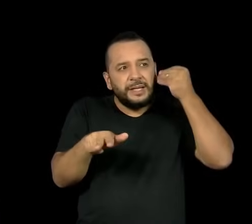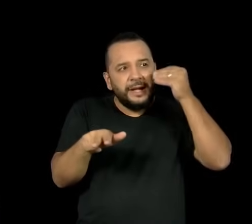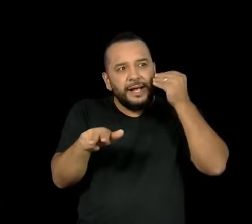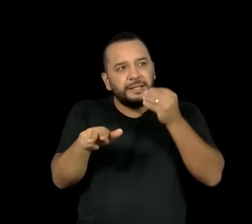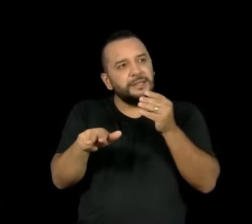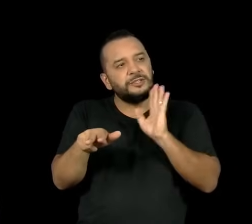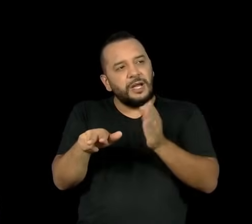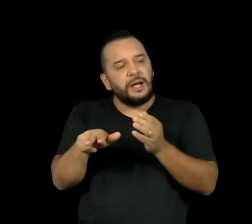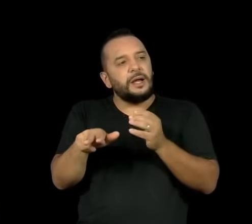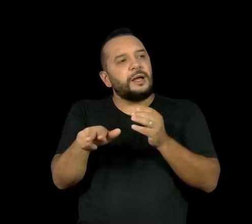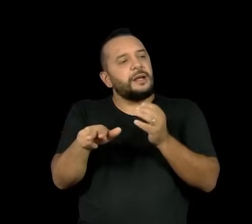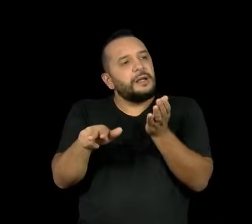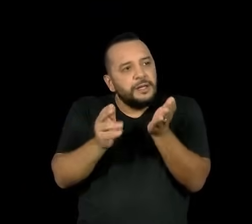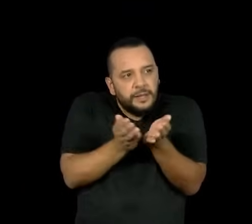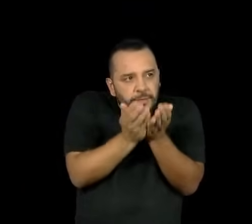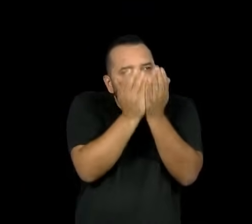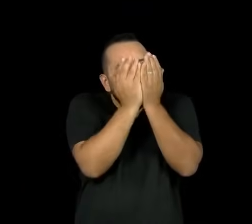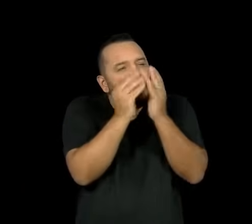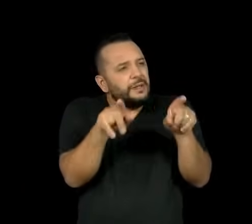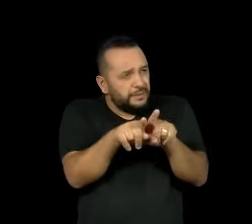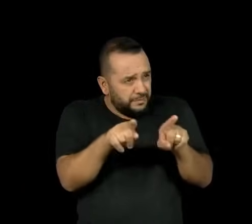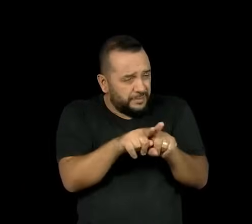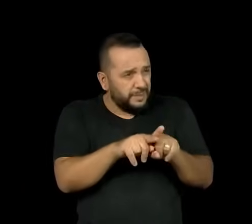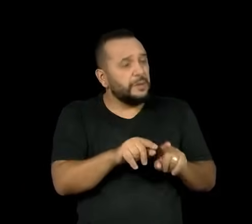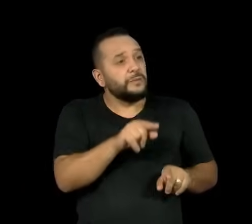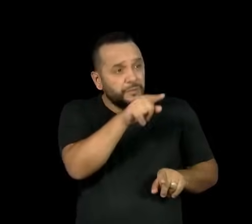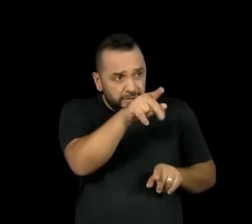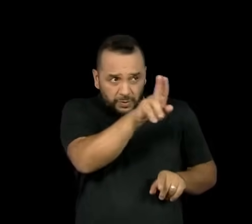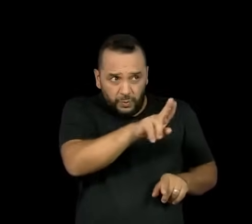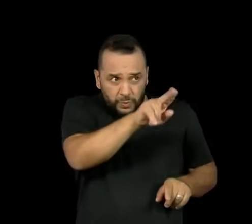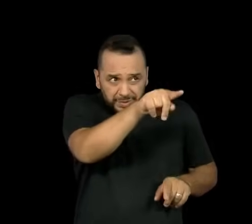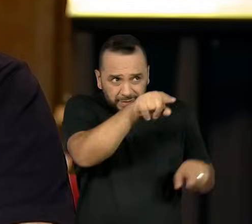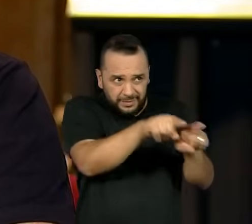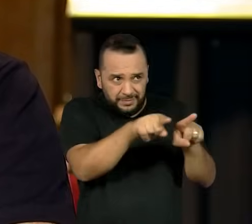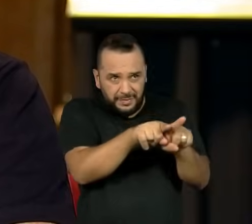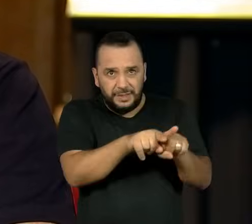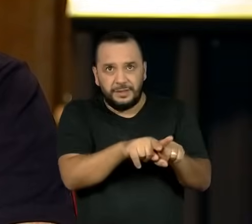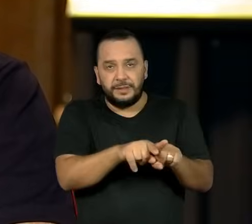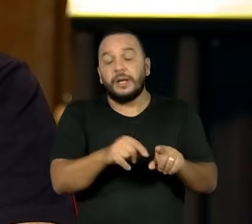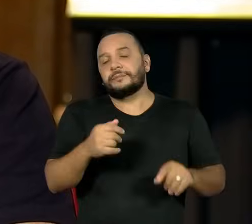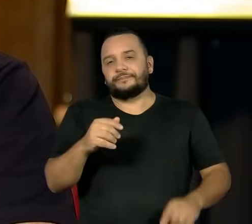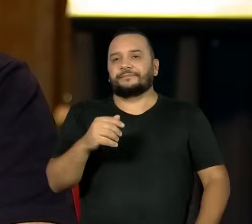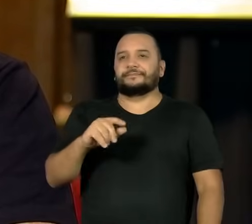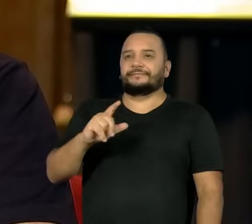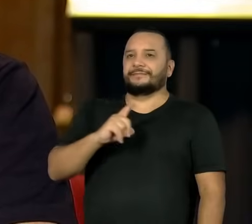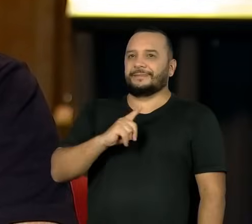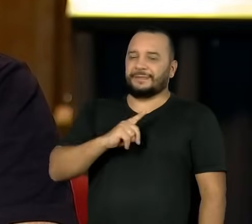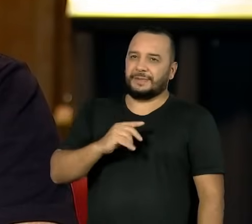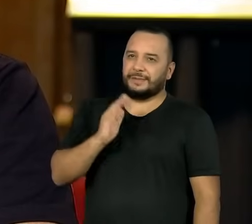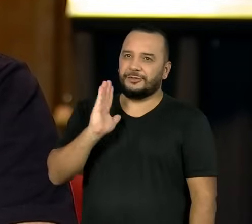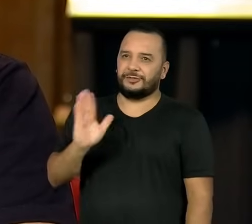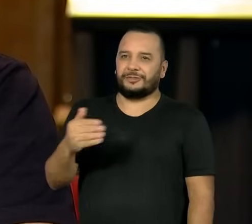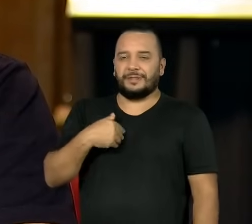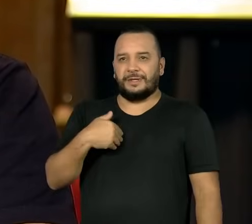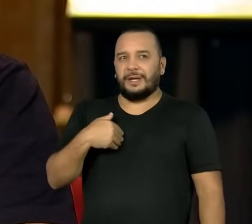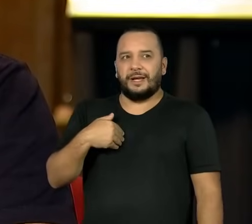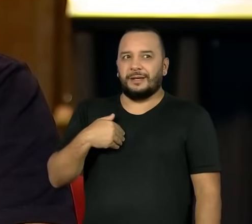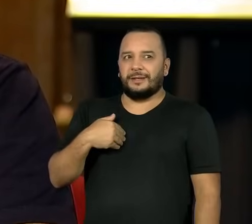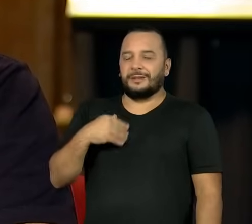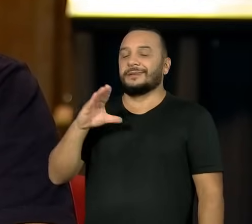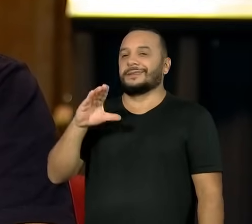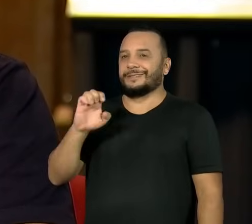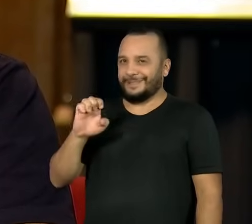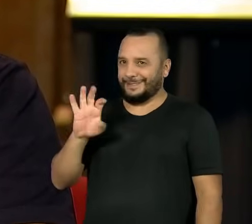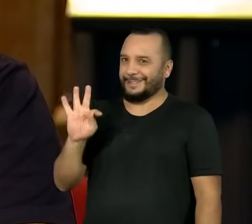E você está considerando também essa substância nas pesquisas? A cetamina é uma substância utilizada tipicamente